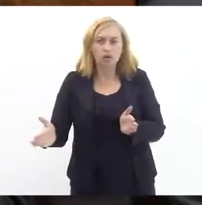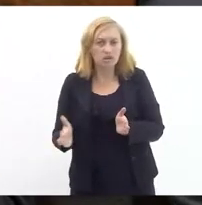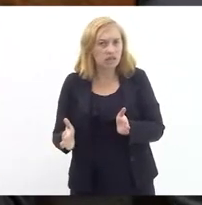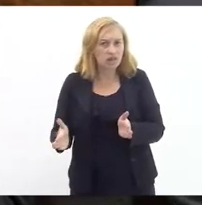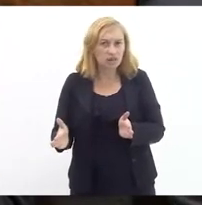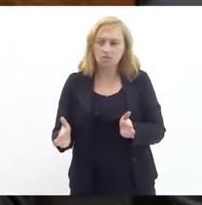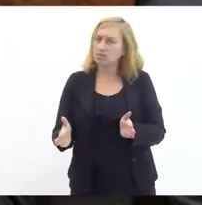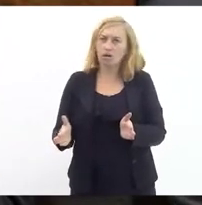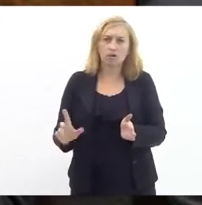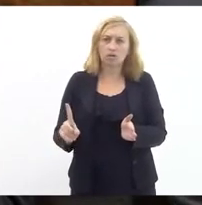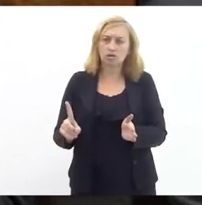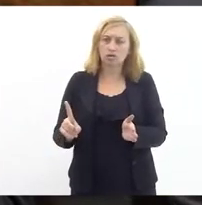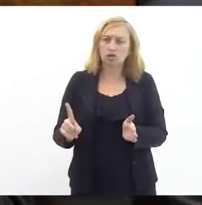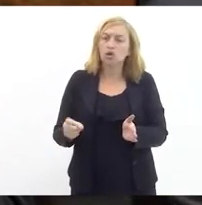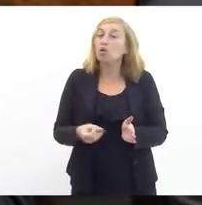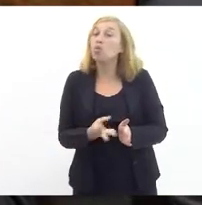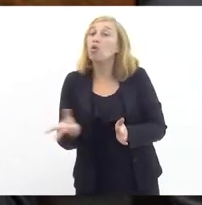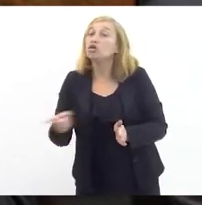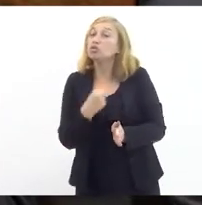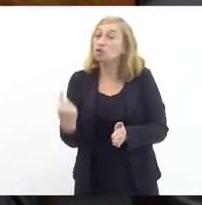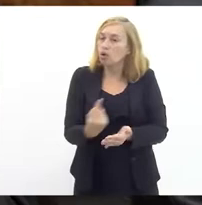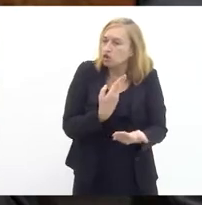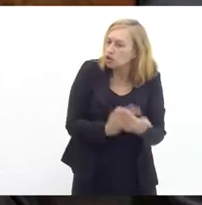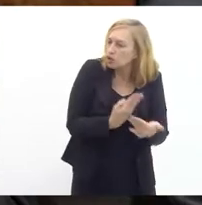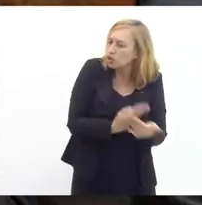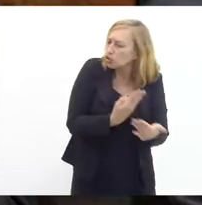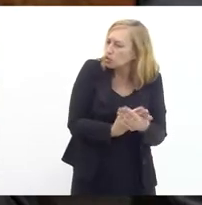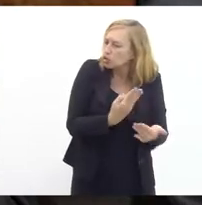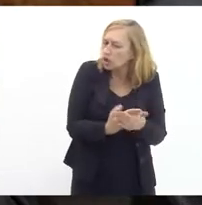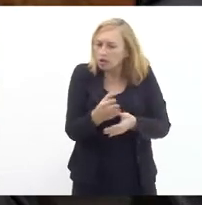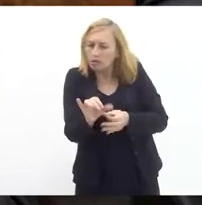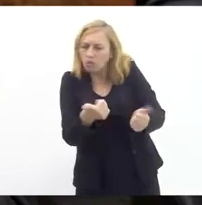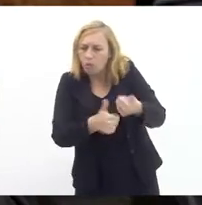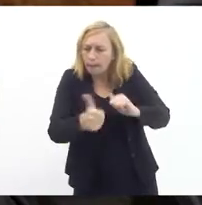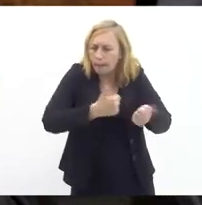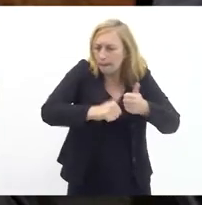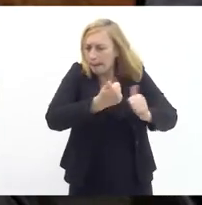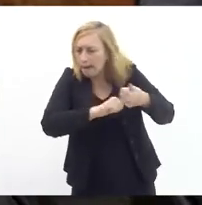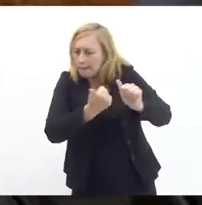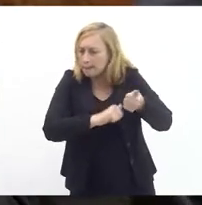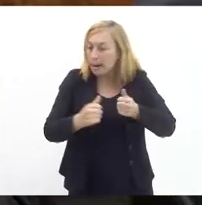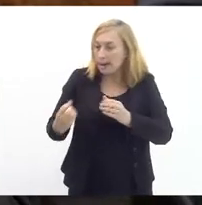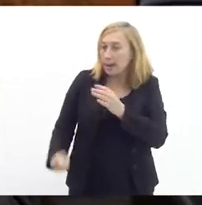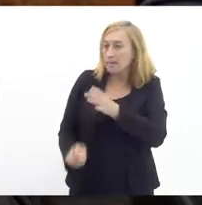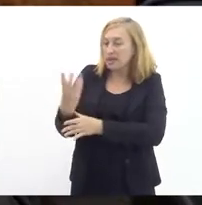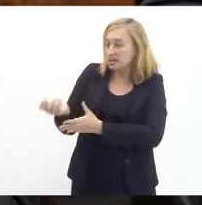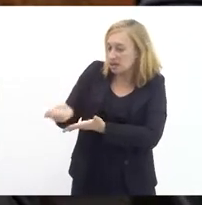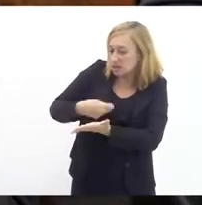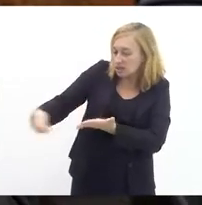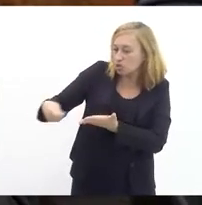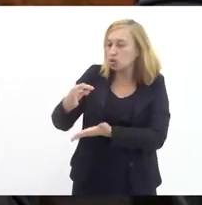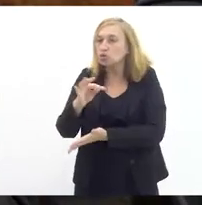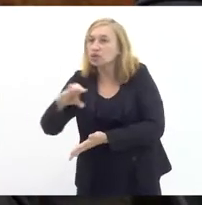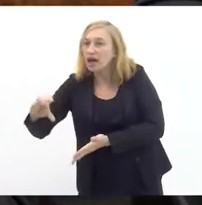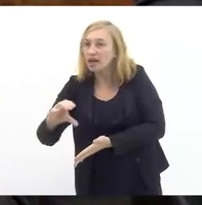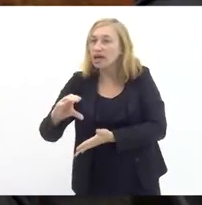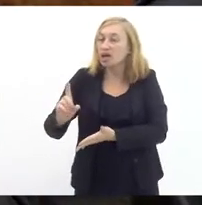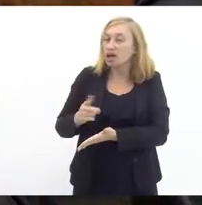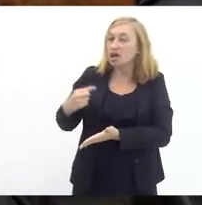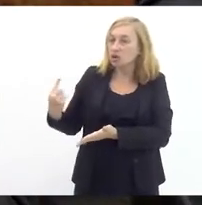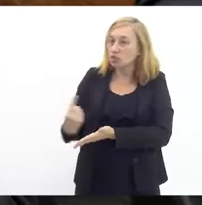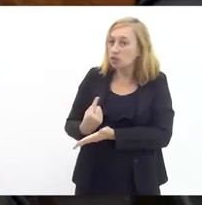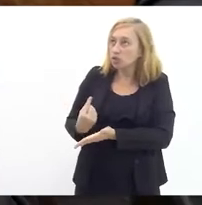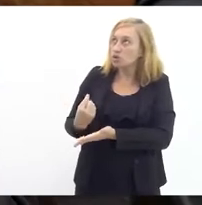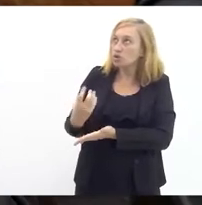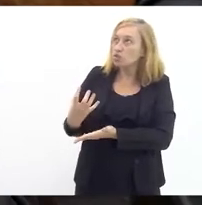né? Enquanto estávamos nesse processo de avaliação, apareceu a assinatura do TAC, que é o nosso